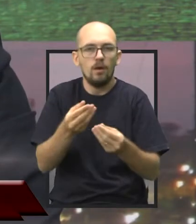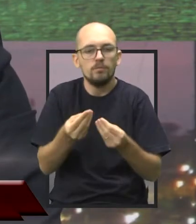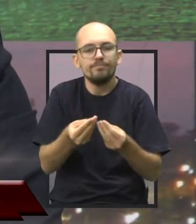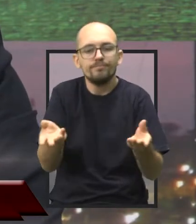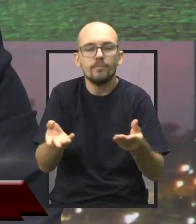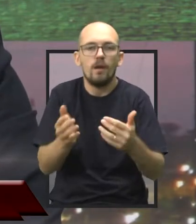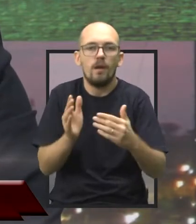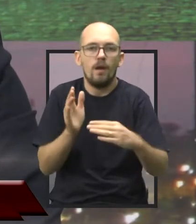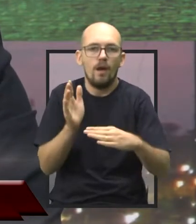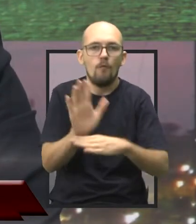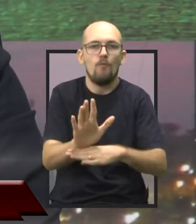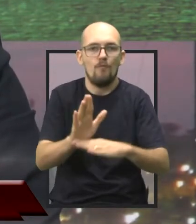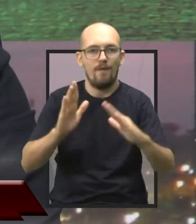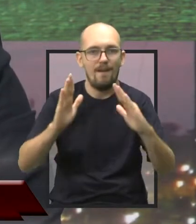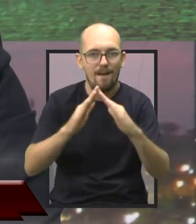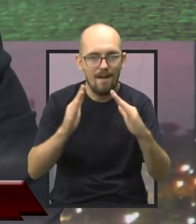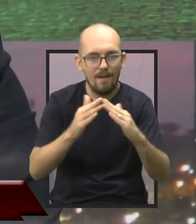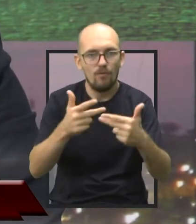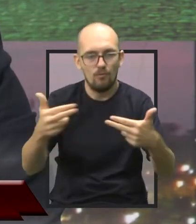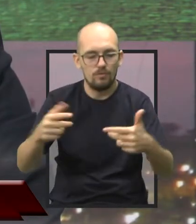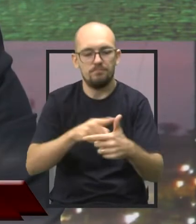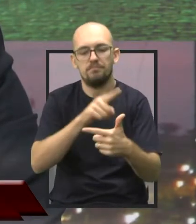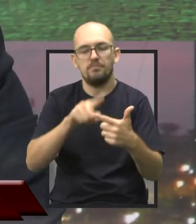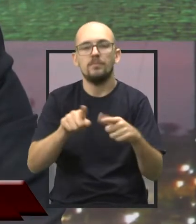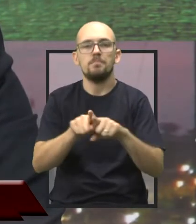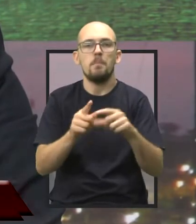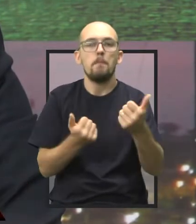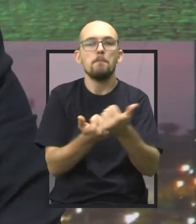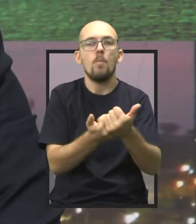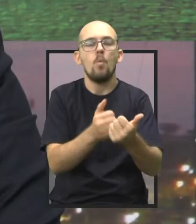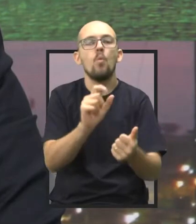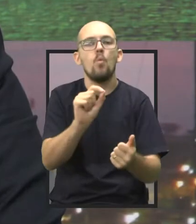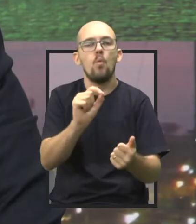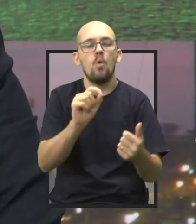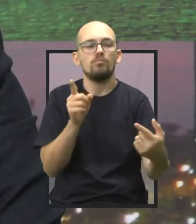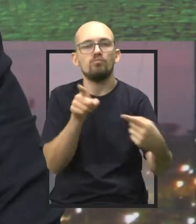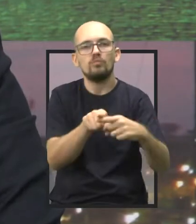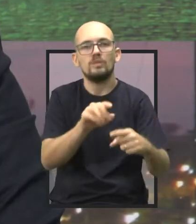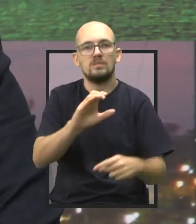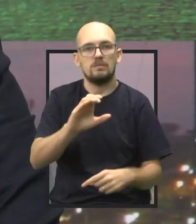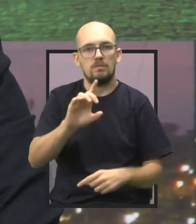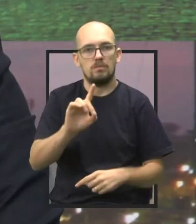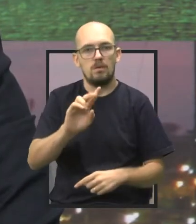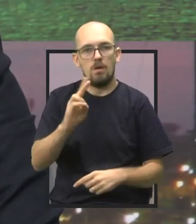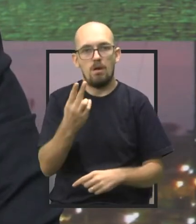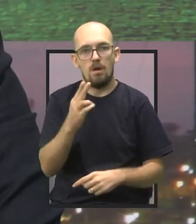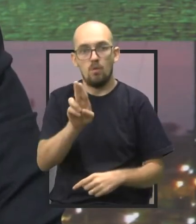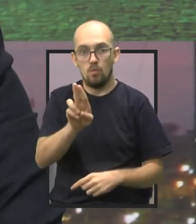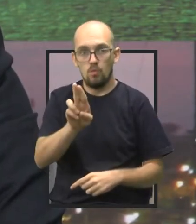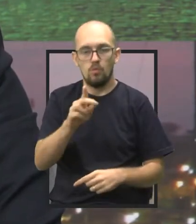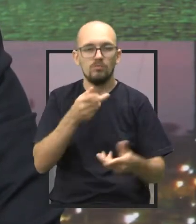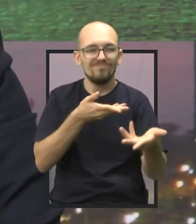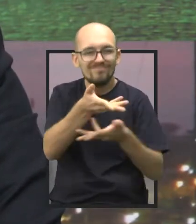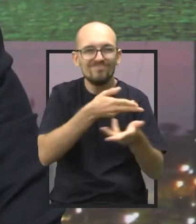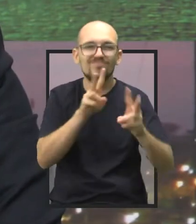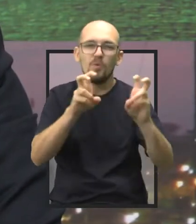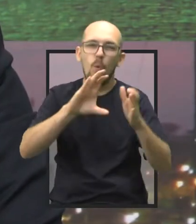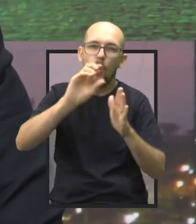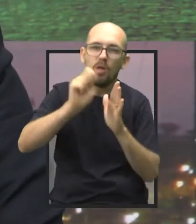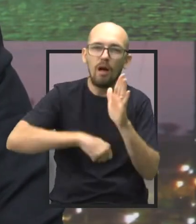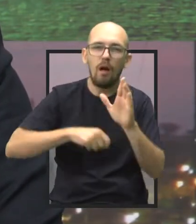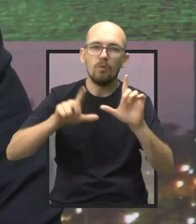suporte para o CDHU, né? Com relação a prestações, quitações de contrato,